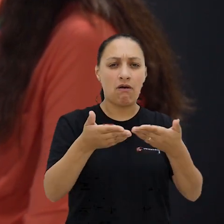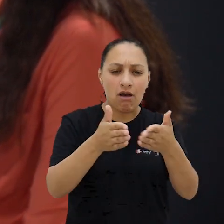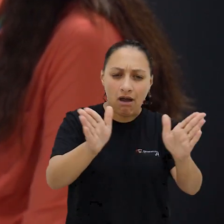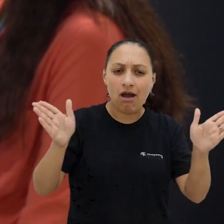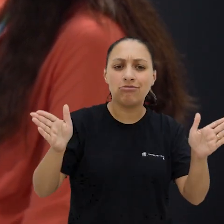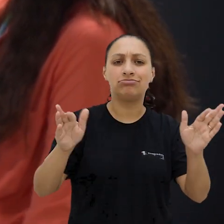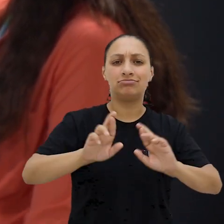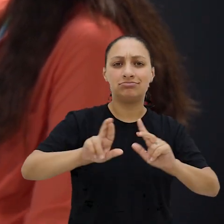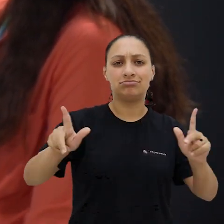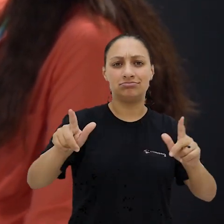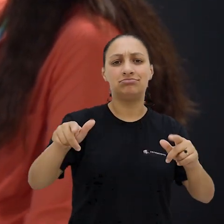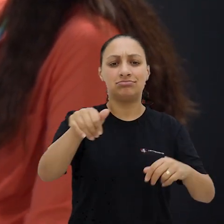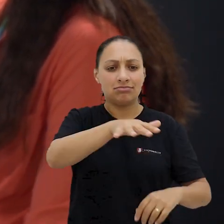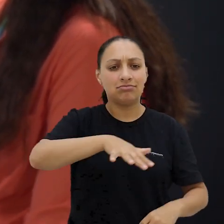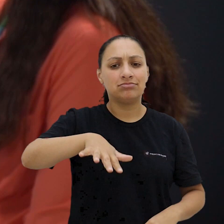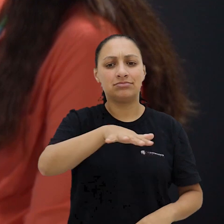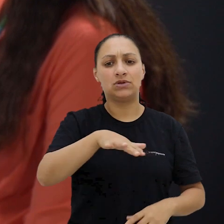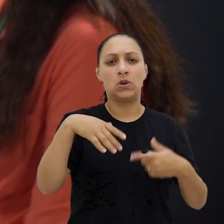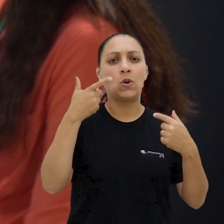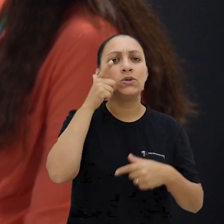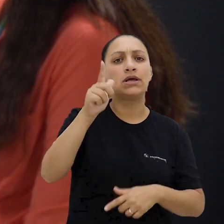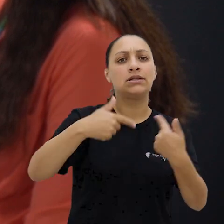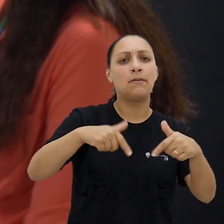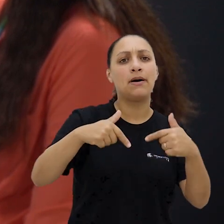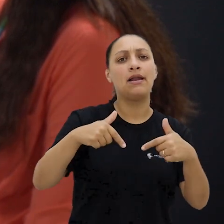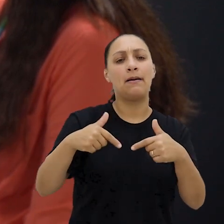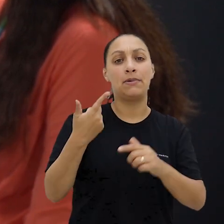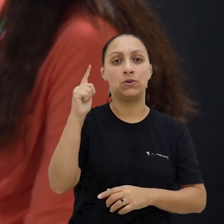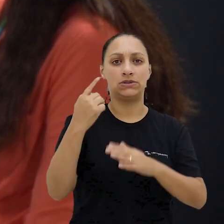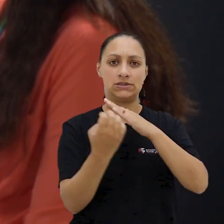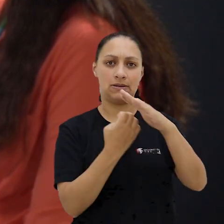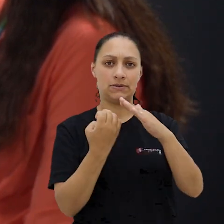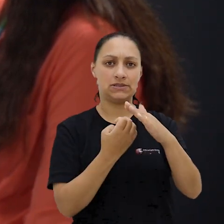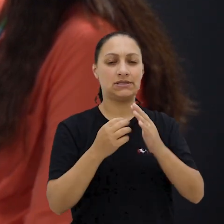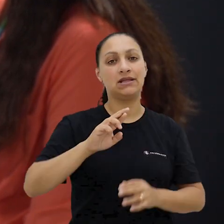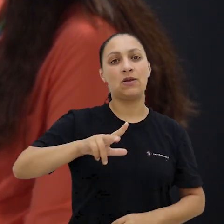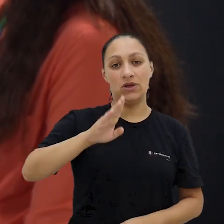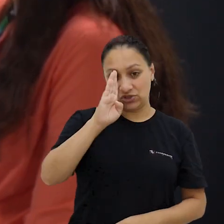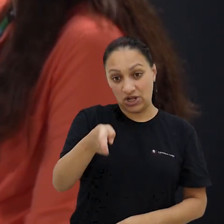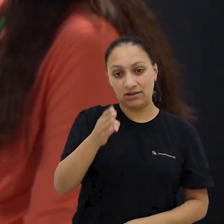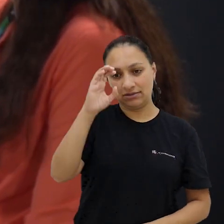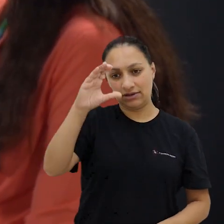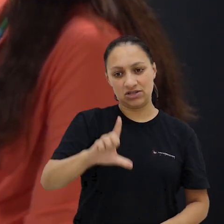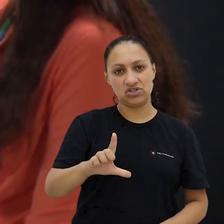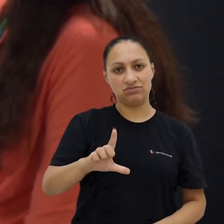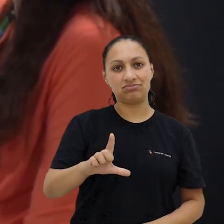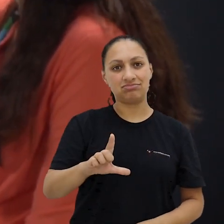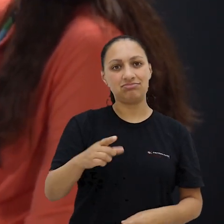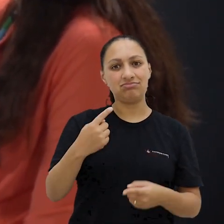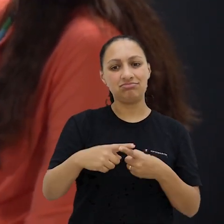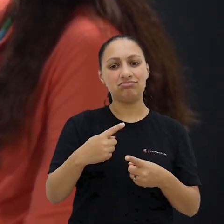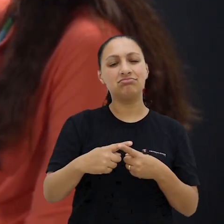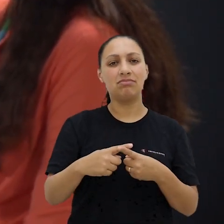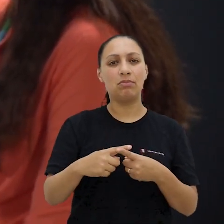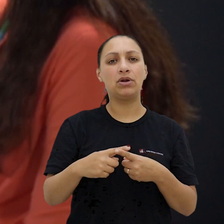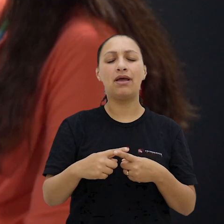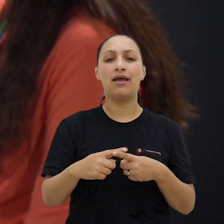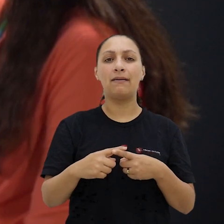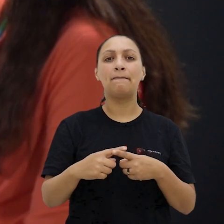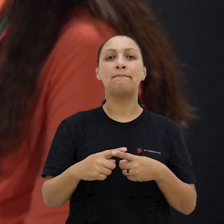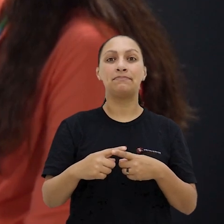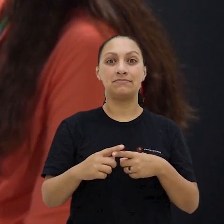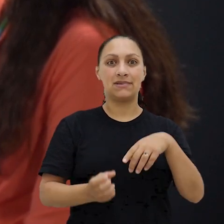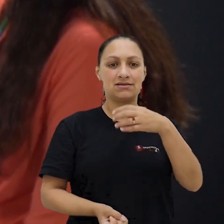portas, porque tu consegue trabalhar muitas vezes para outras empresas e não para o cliente final. Porque as soluções para o cliente final, né, tu